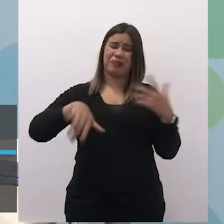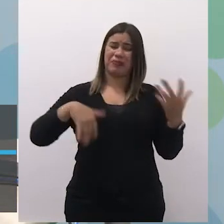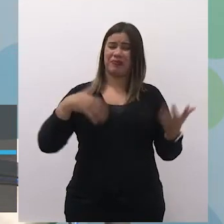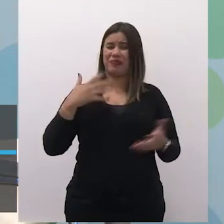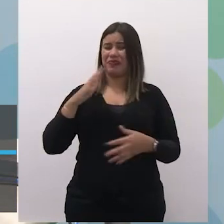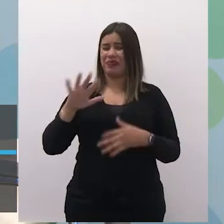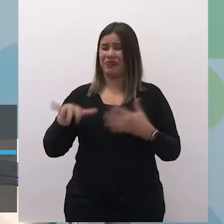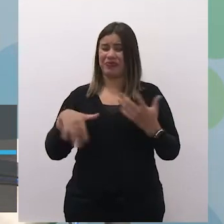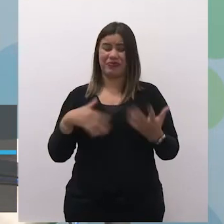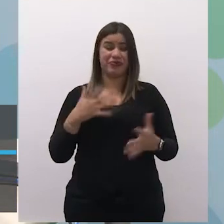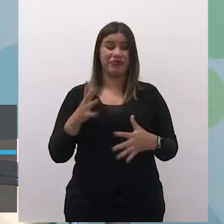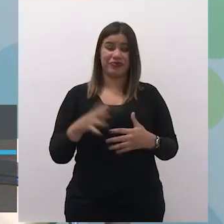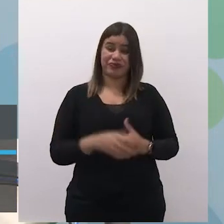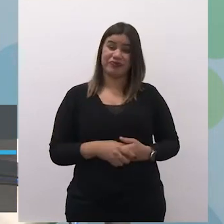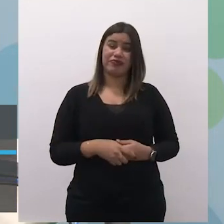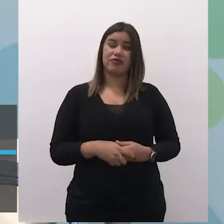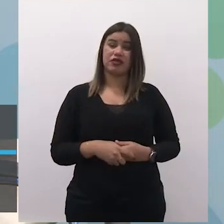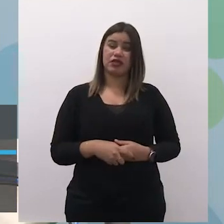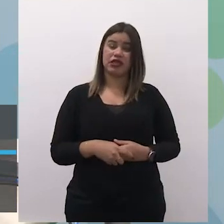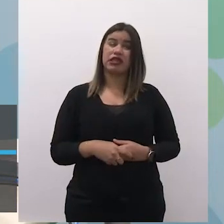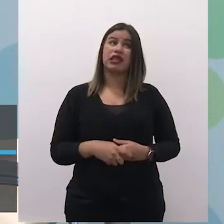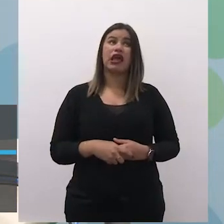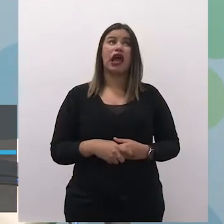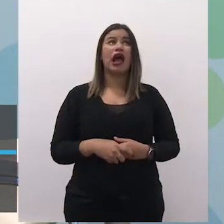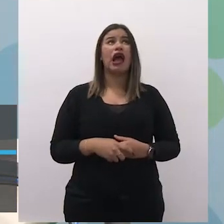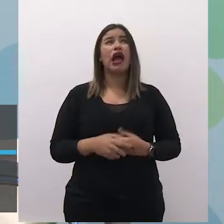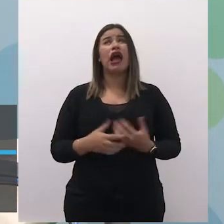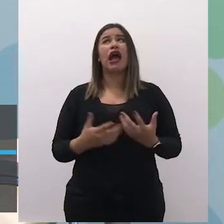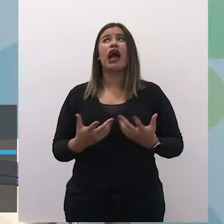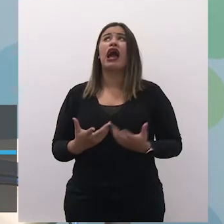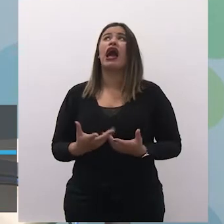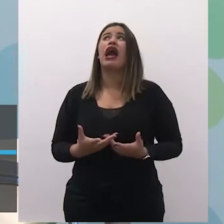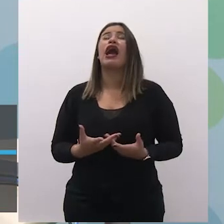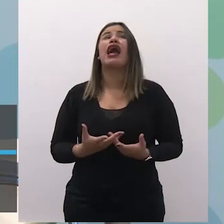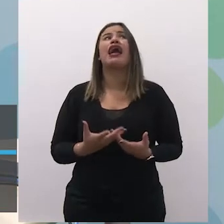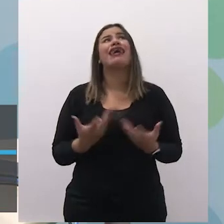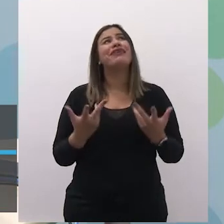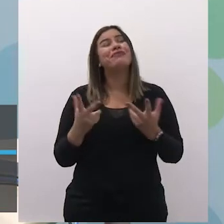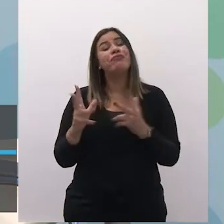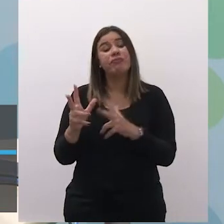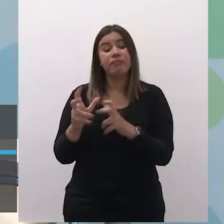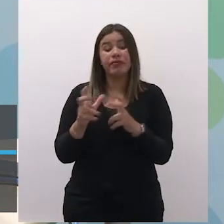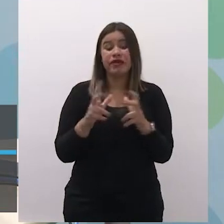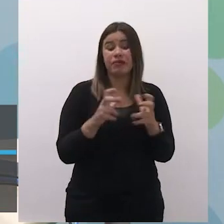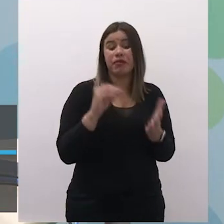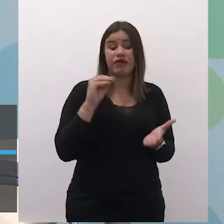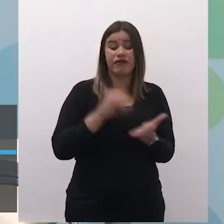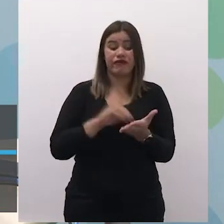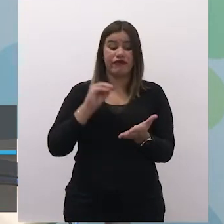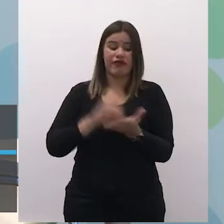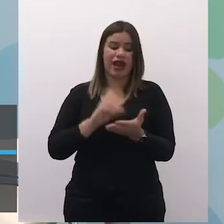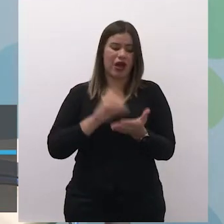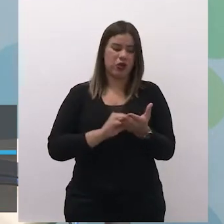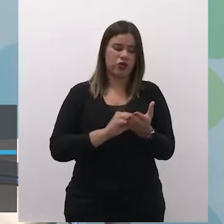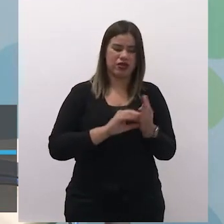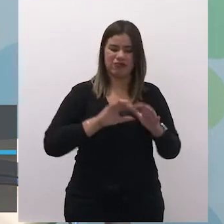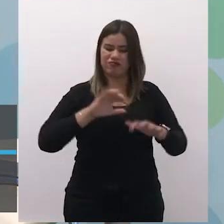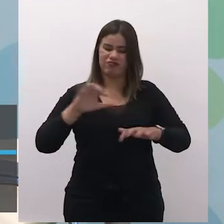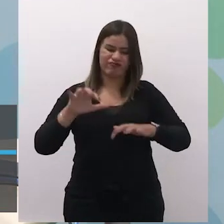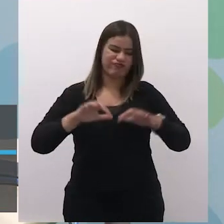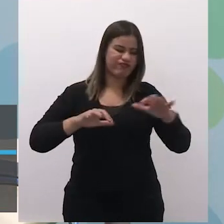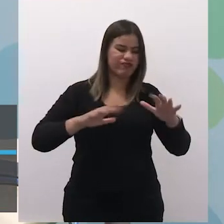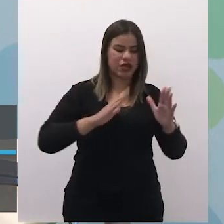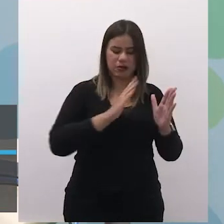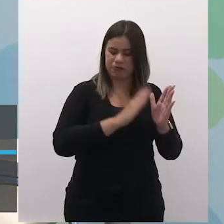Exatamente. Uma fase que não exatamente é uma desorganização, mas é uma organização. As coisas estão se formando,